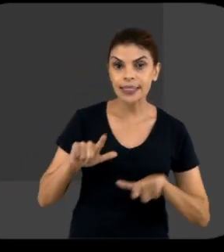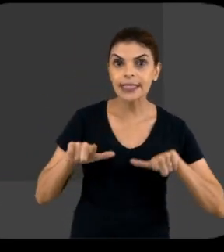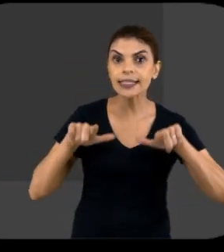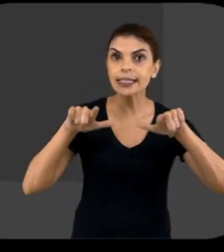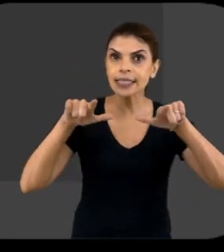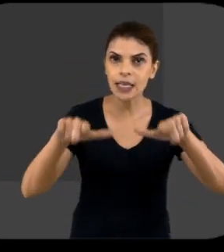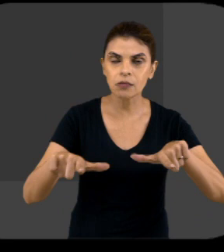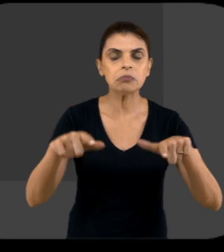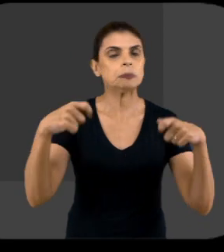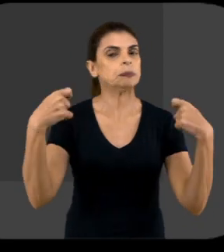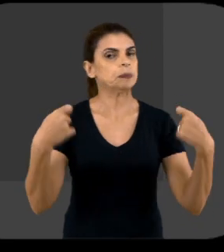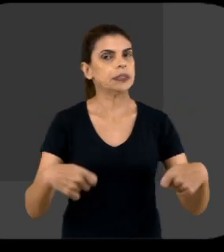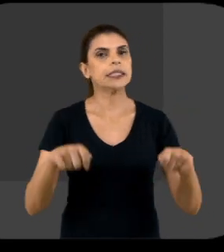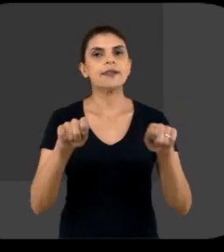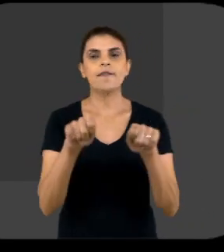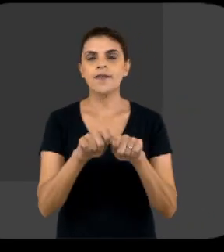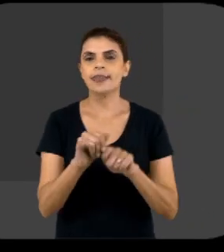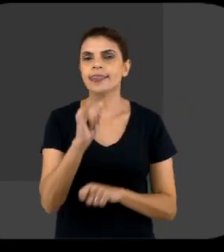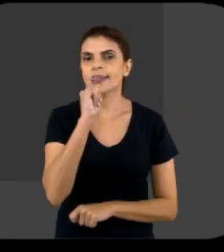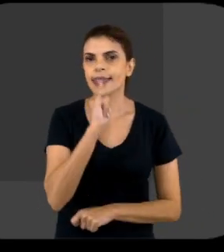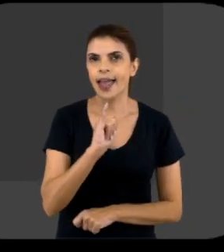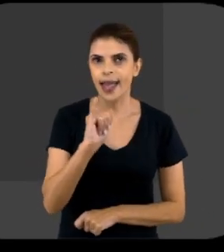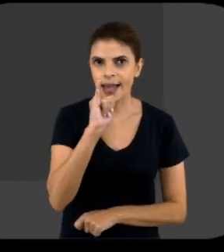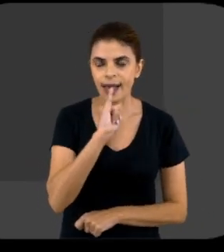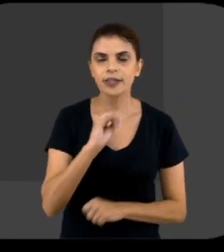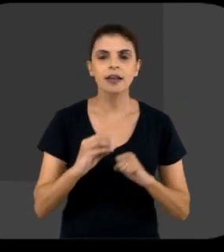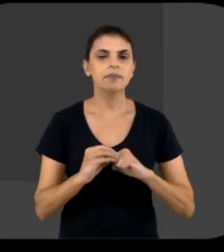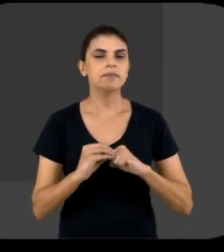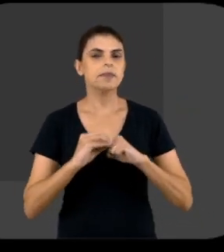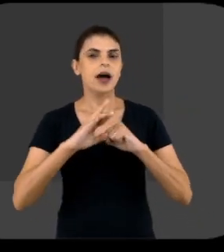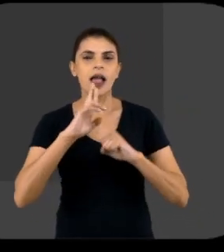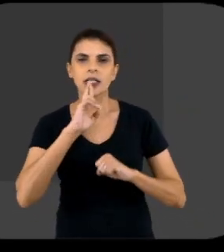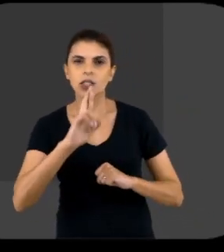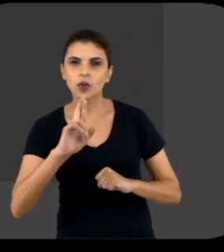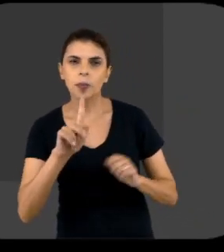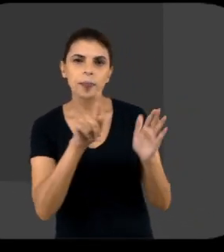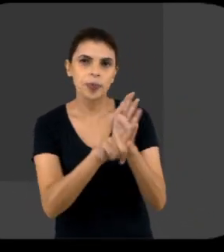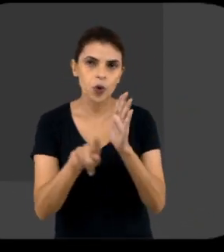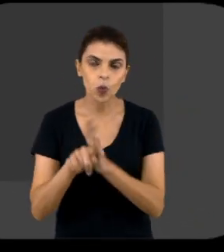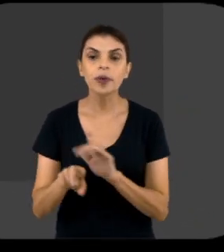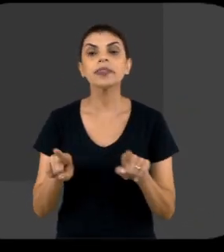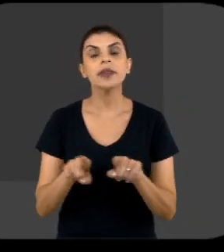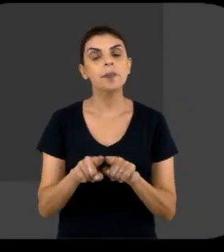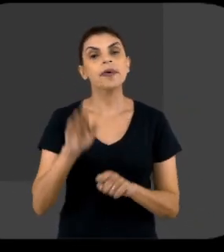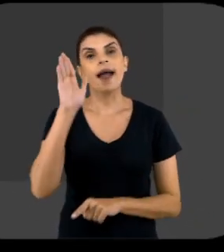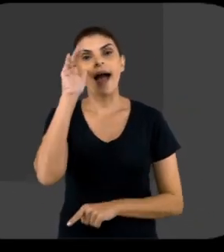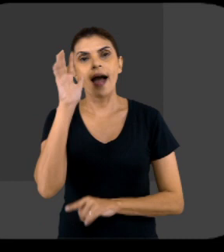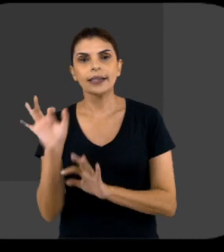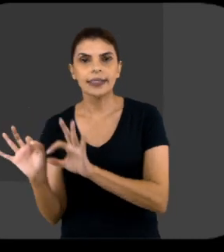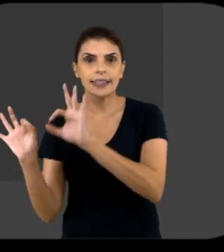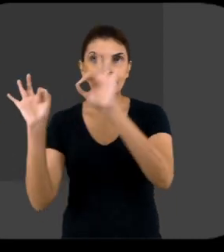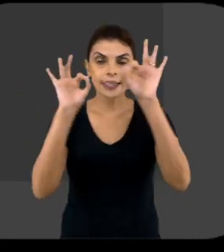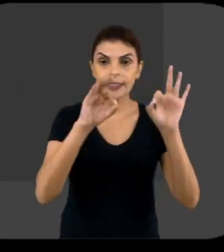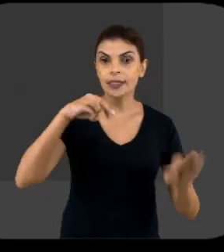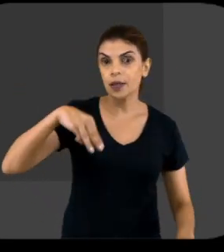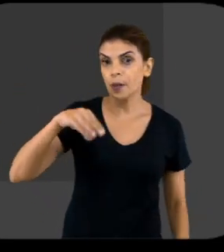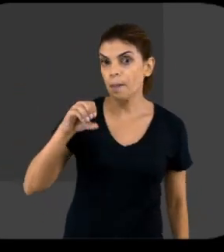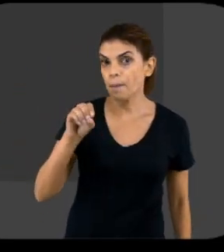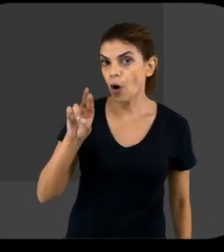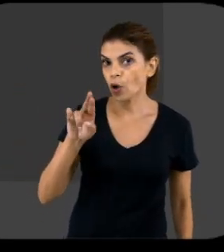desse certificado você precisará fazer um teste de conhecimentos e precisará também assistir ao